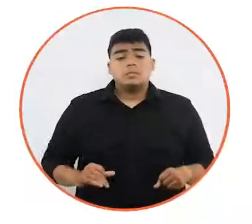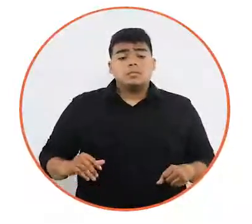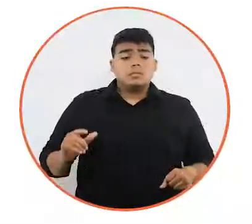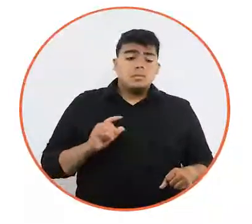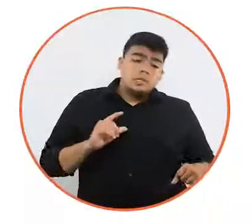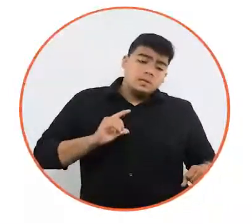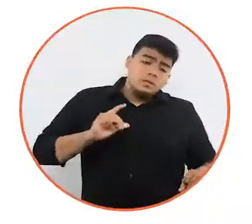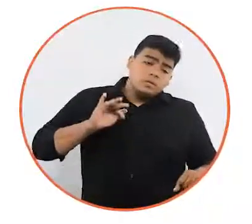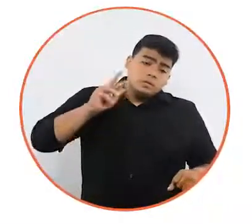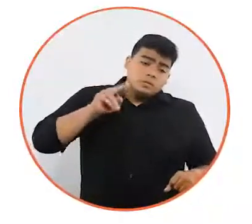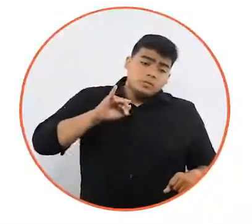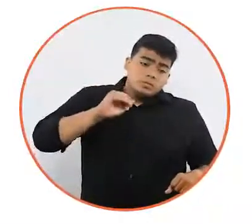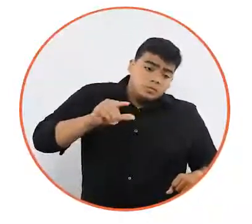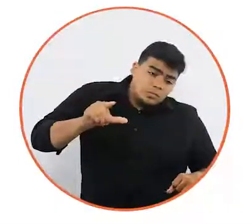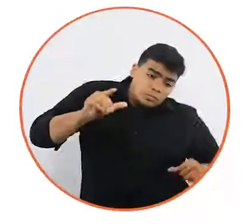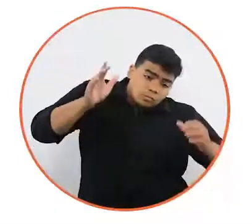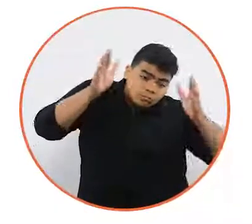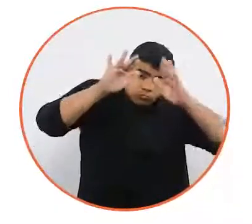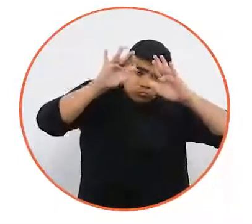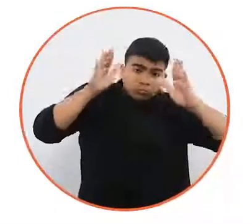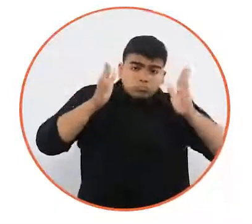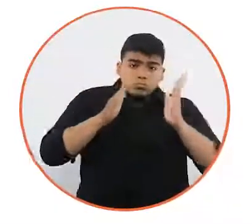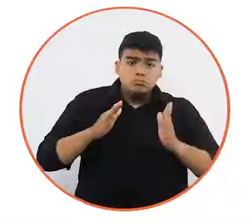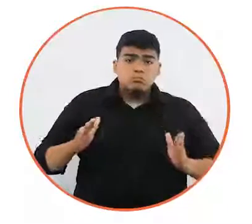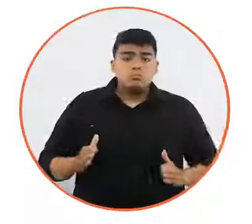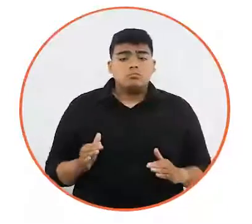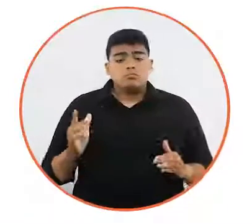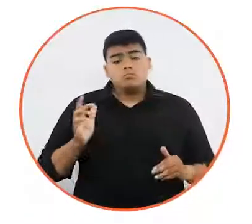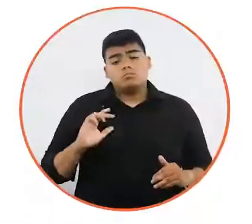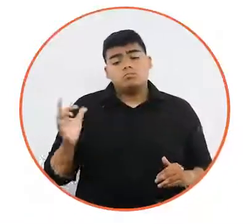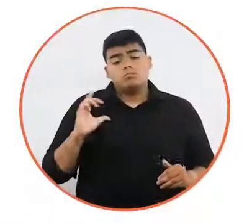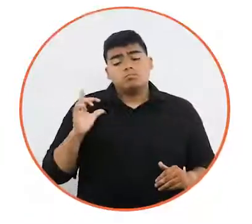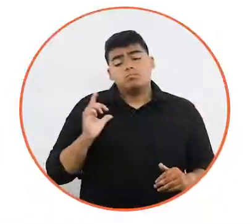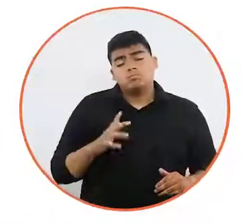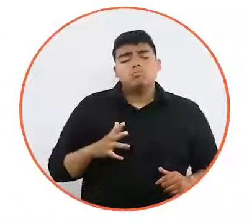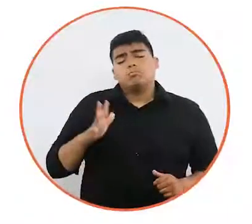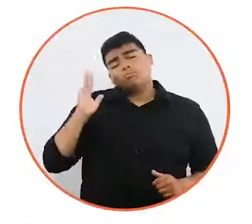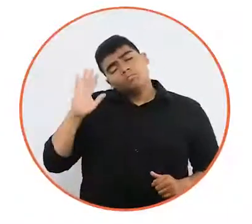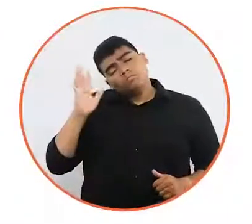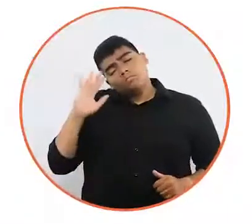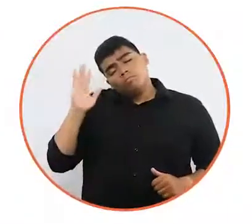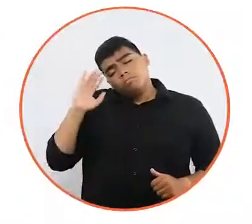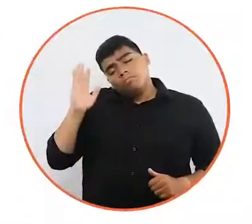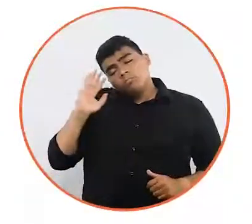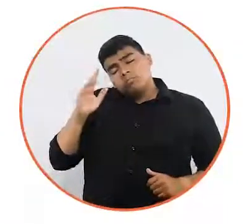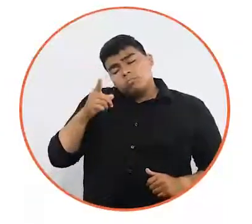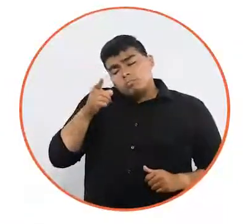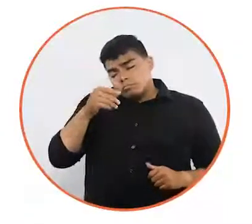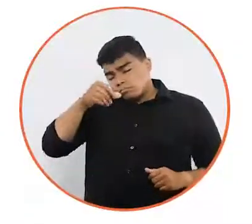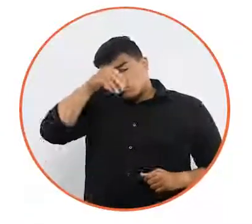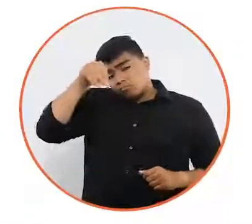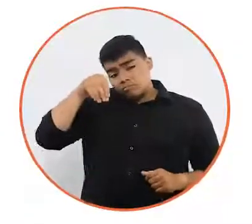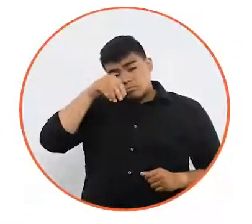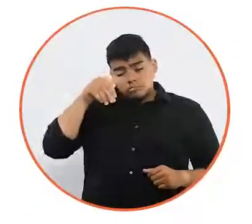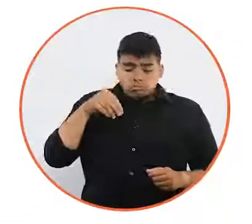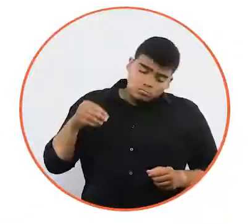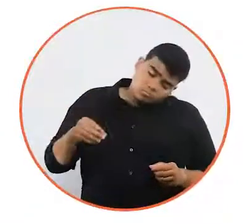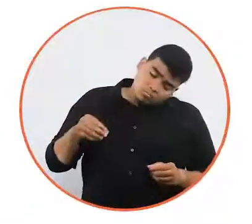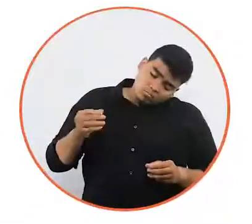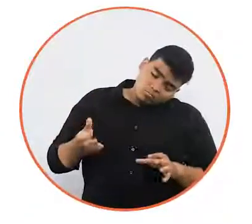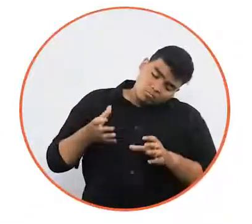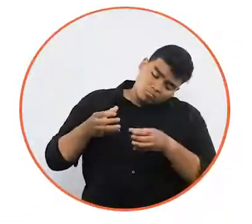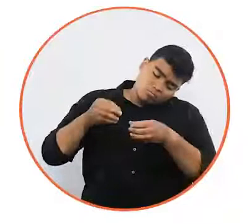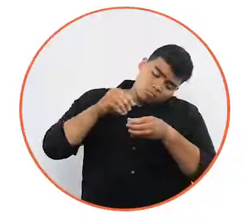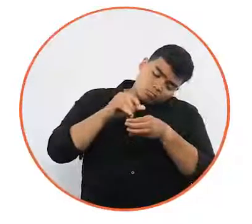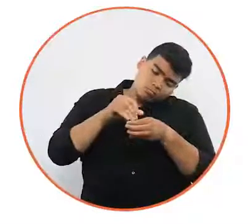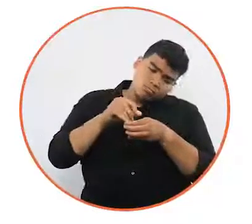o funil da ampulheta apressa, retardando. Imagina, quando você joga areia dentro de uma ampulheta,